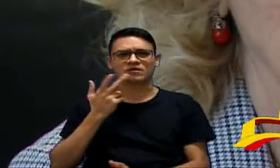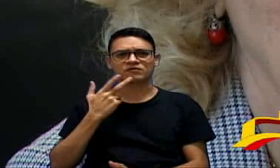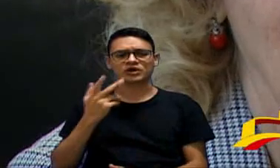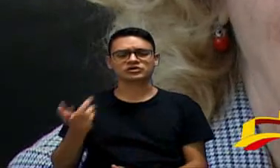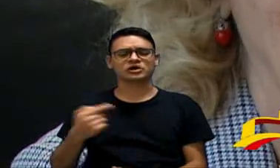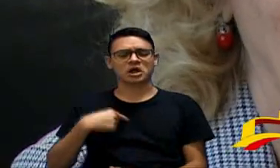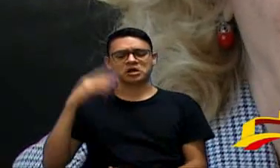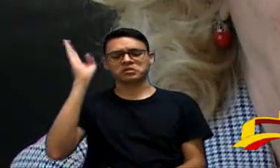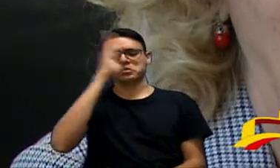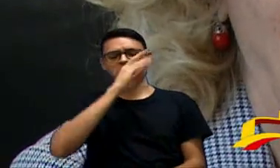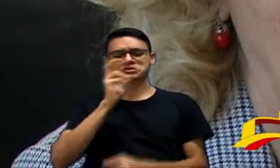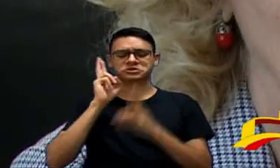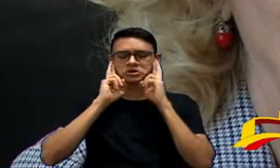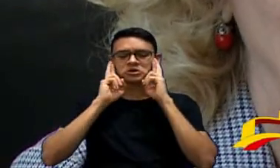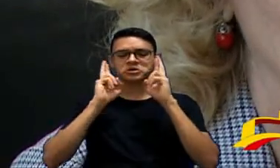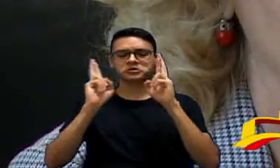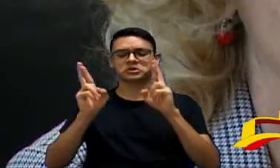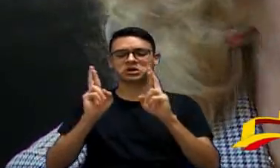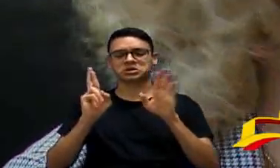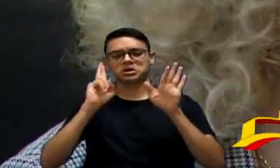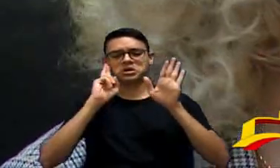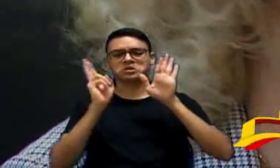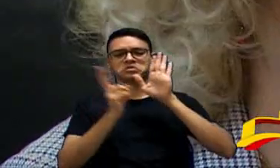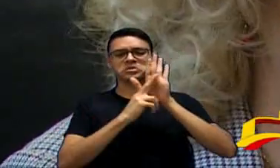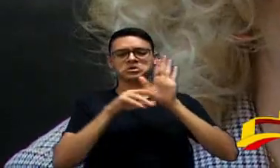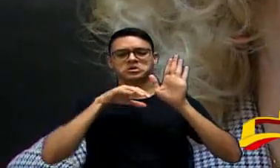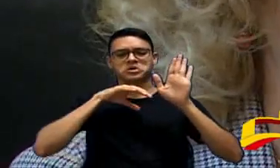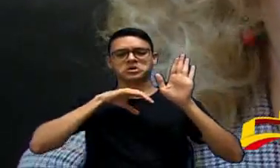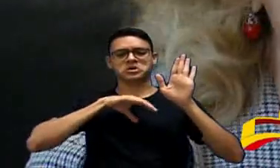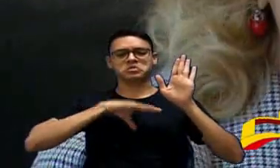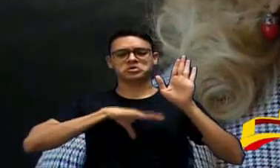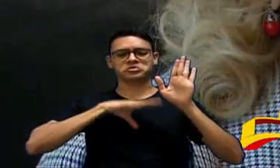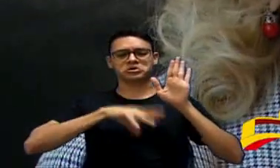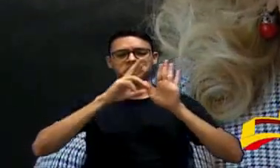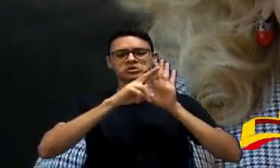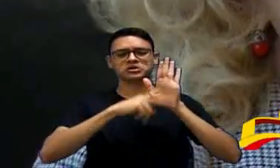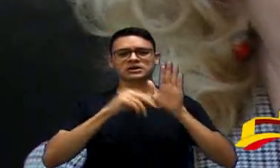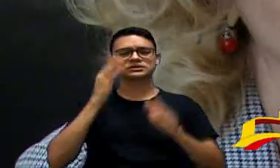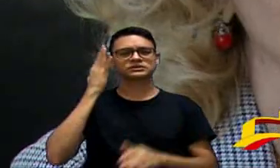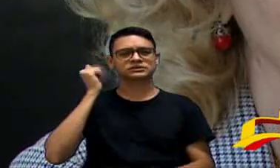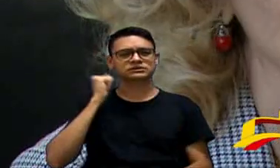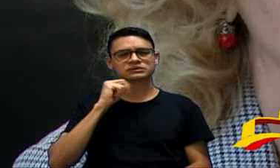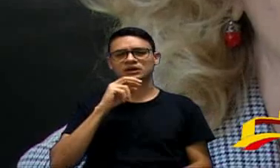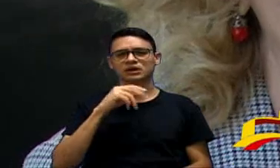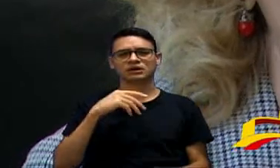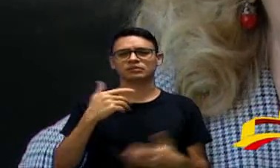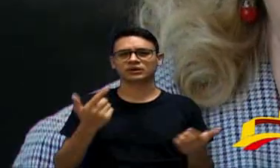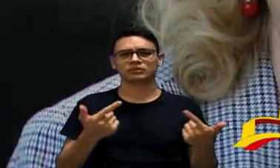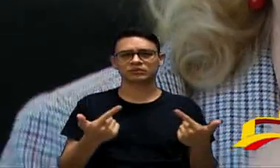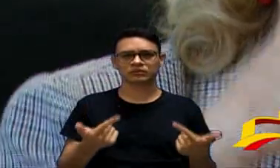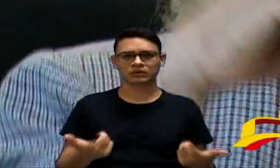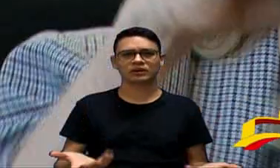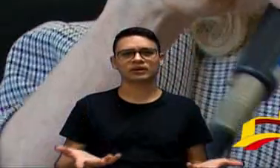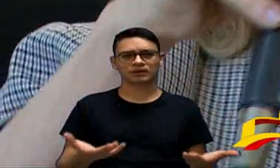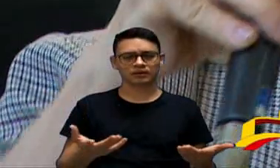aqui, respeitar a língua portuguesa, e ele sabe que está desrespeitando, é um ato de patriotismo